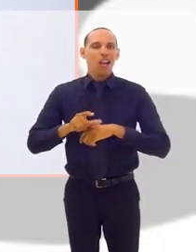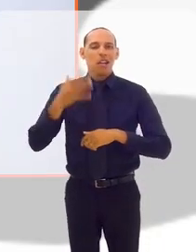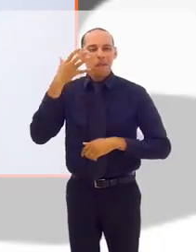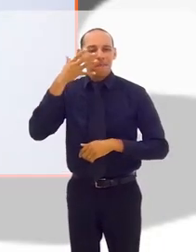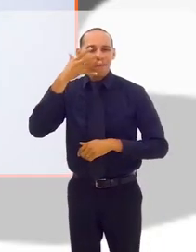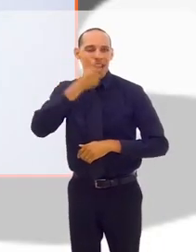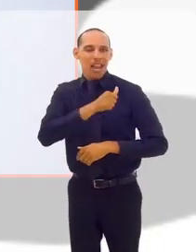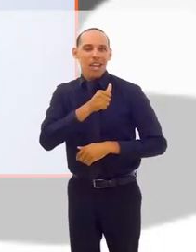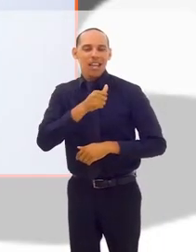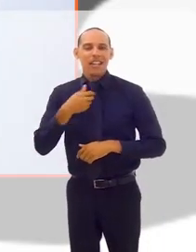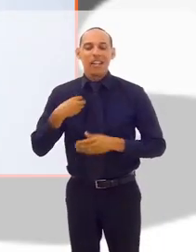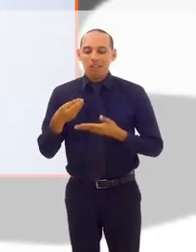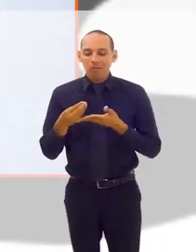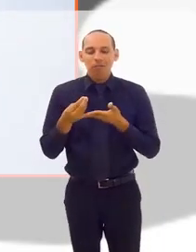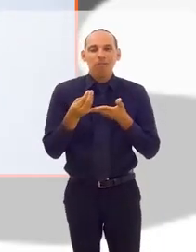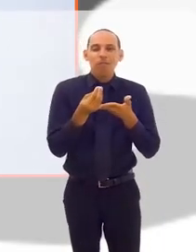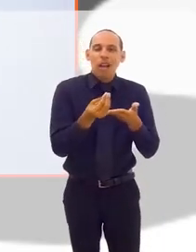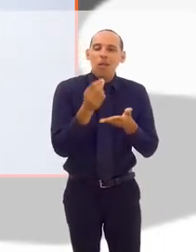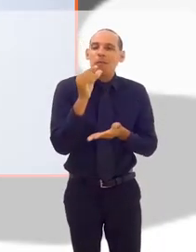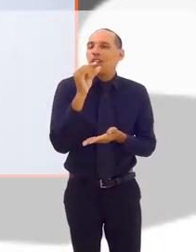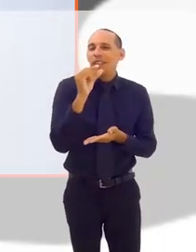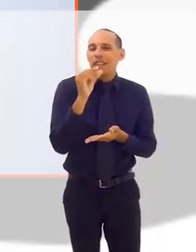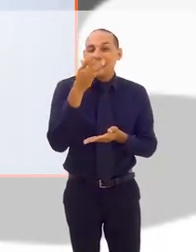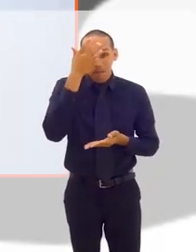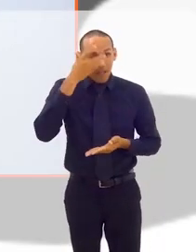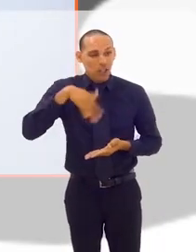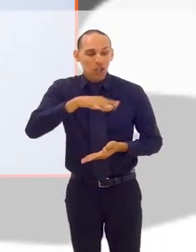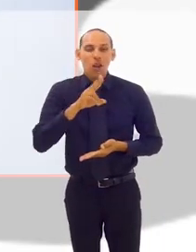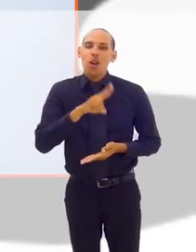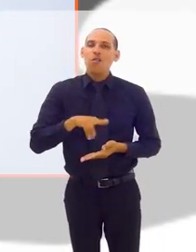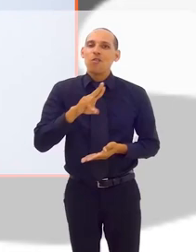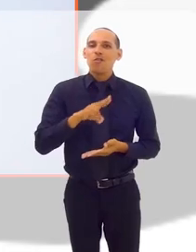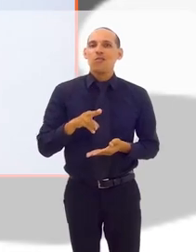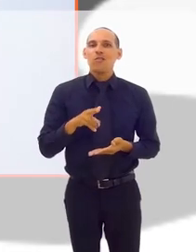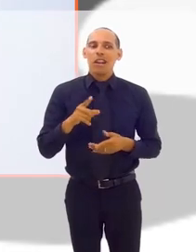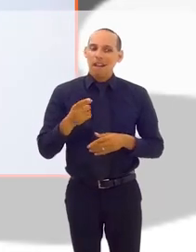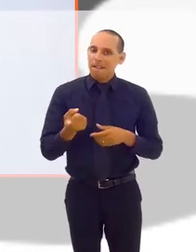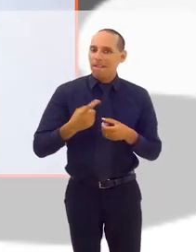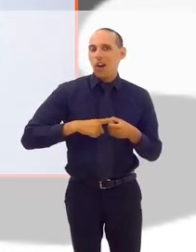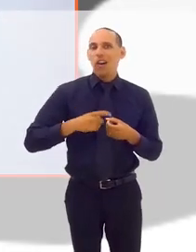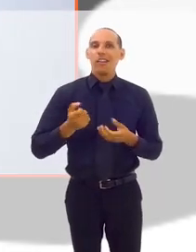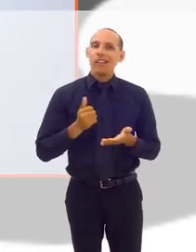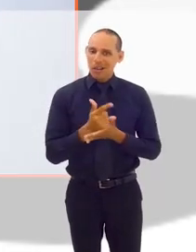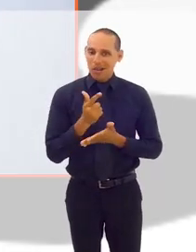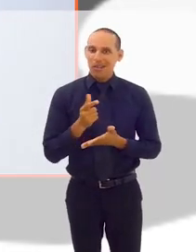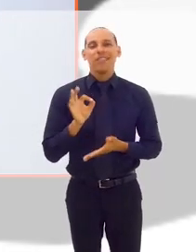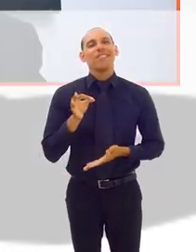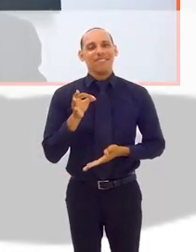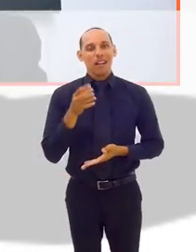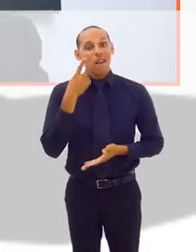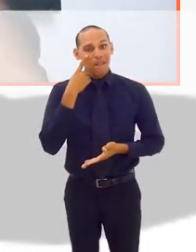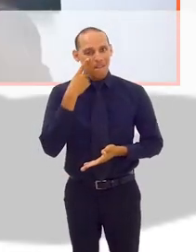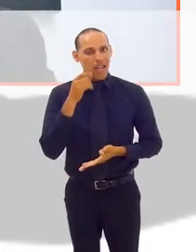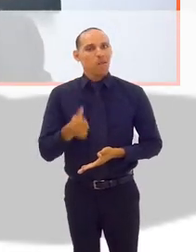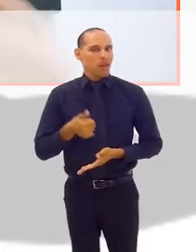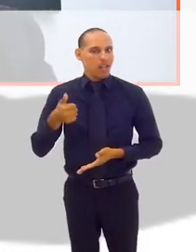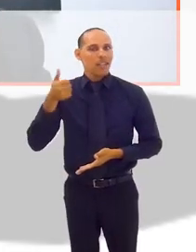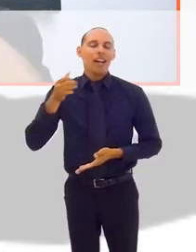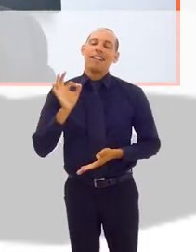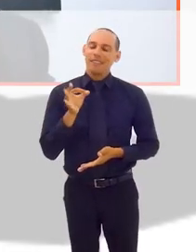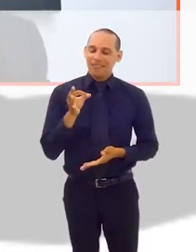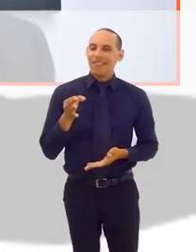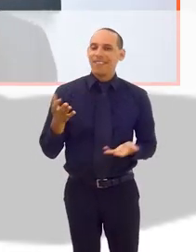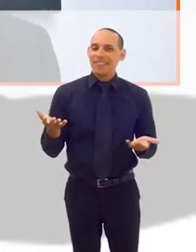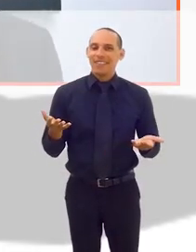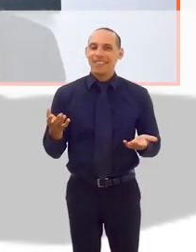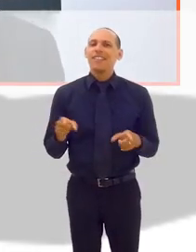dava uma amostrinha. Então a pessoa usava o produto e depois ela comprava, né? É, porque ela via a qualidade,